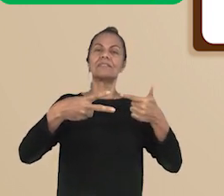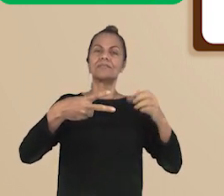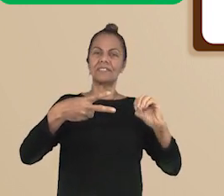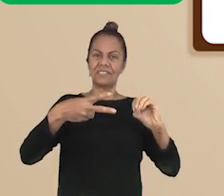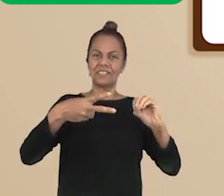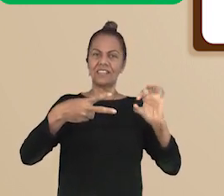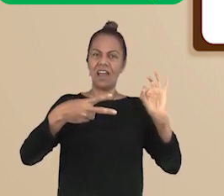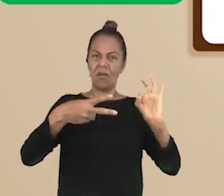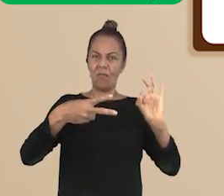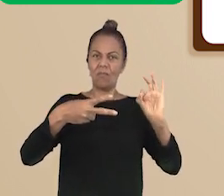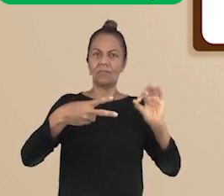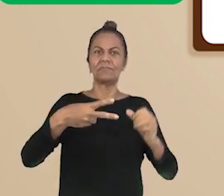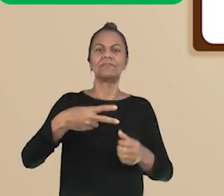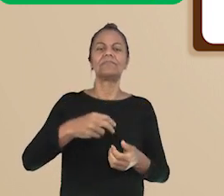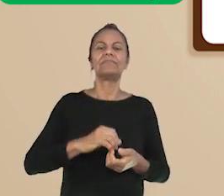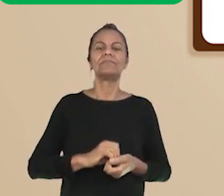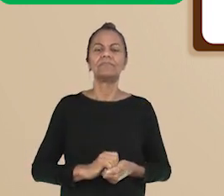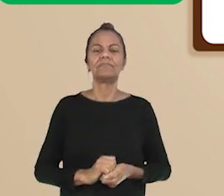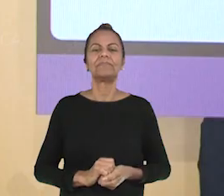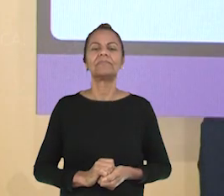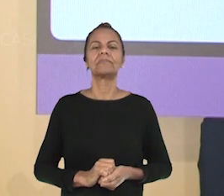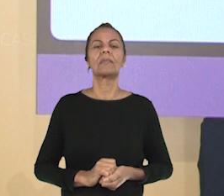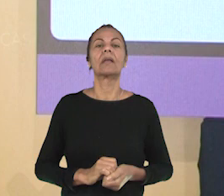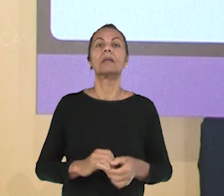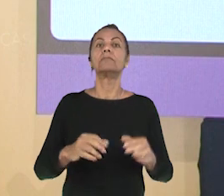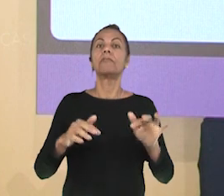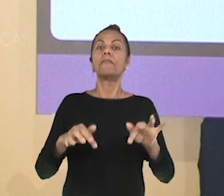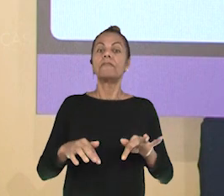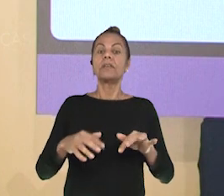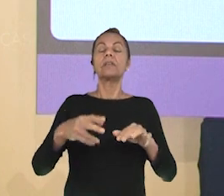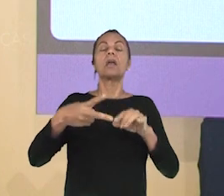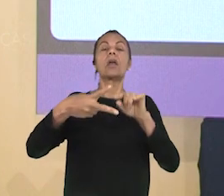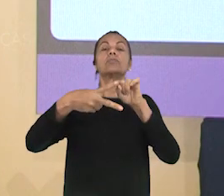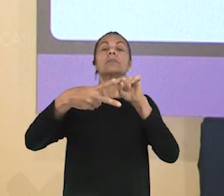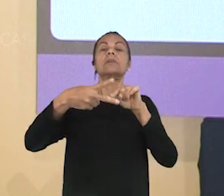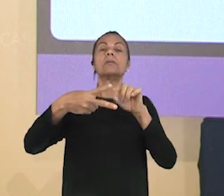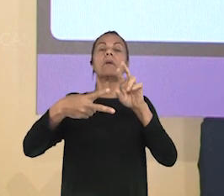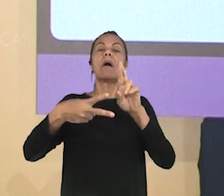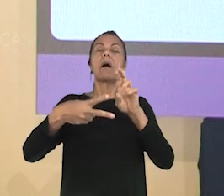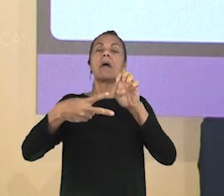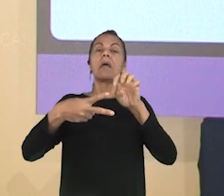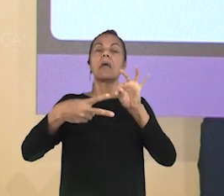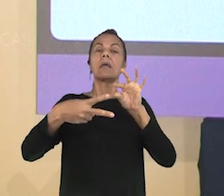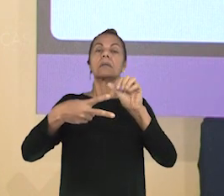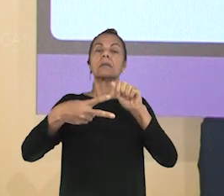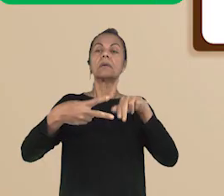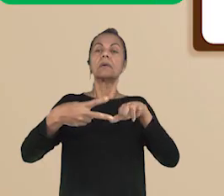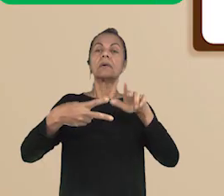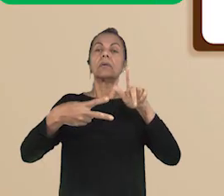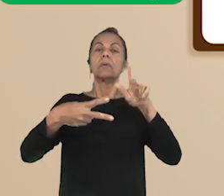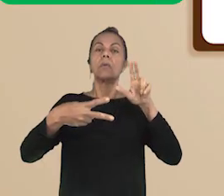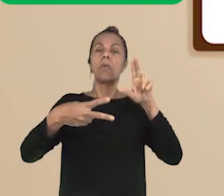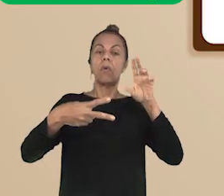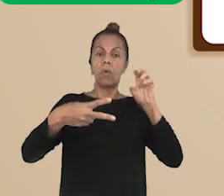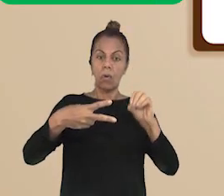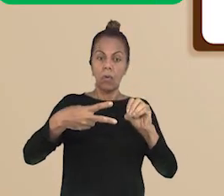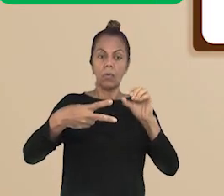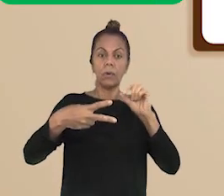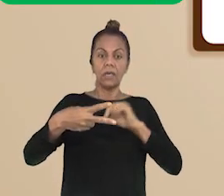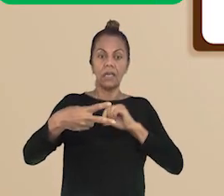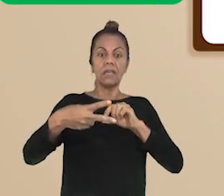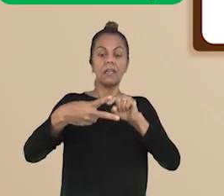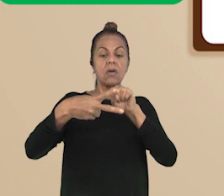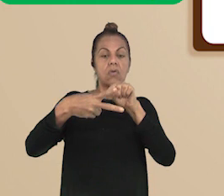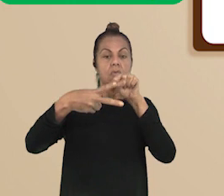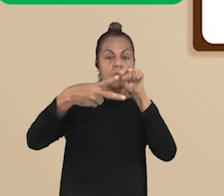a 120 graus. E por fim, um triângulo retângulo. É um triângulo que